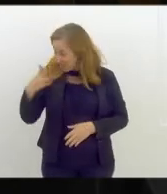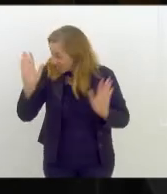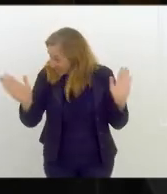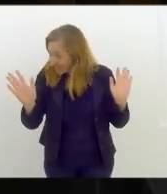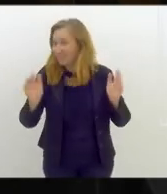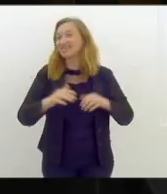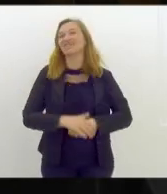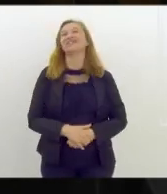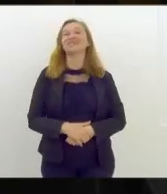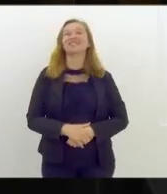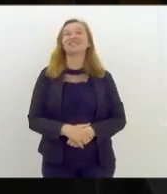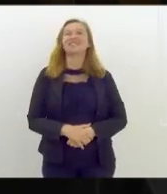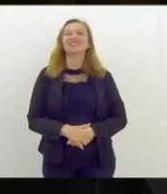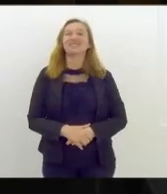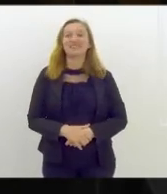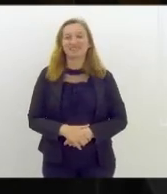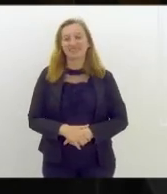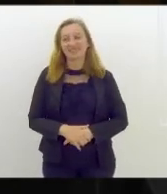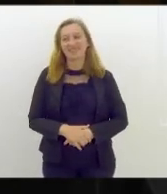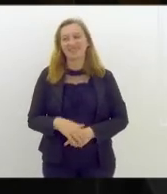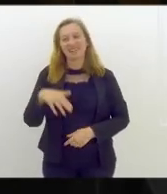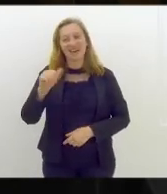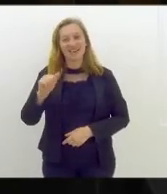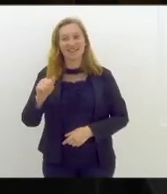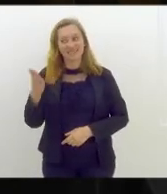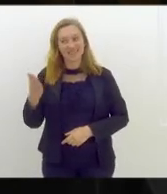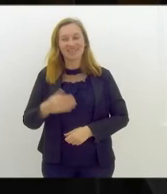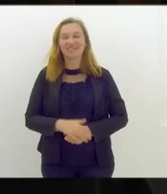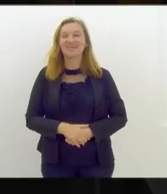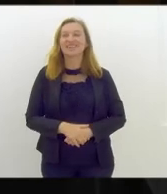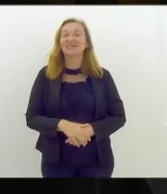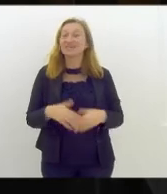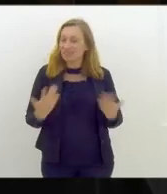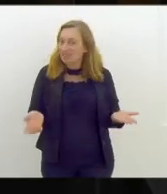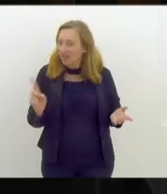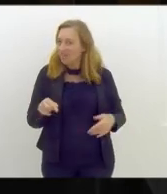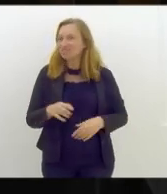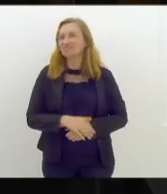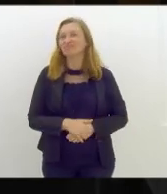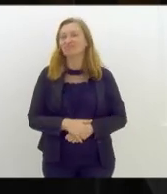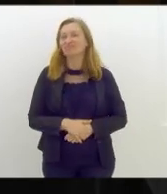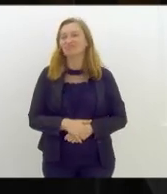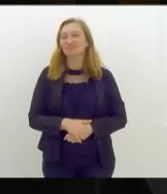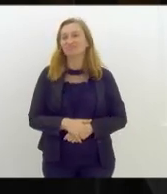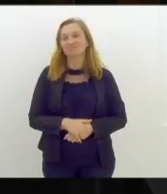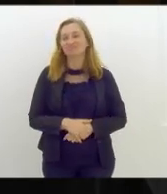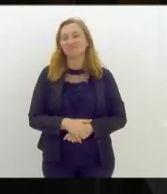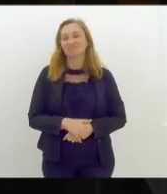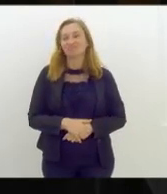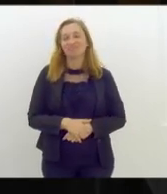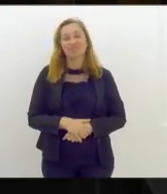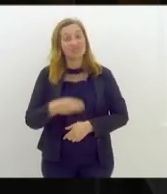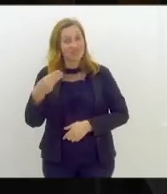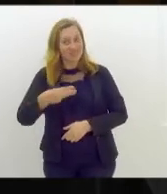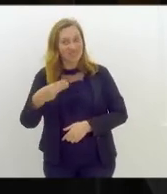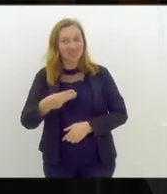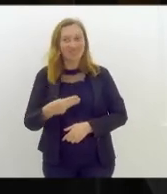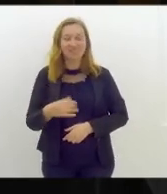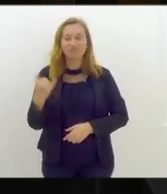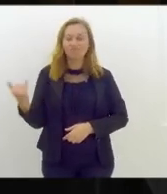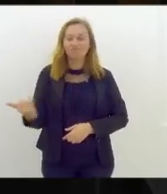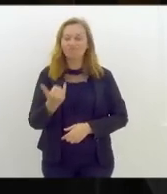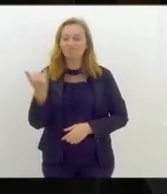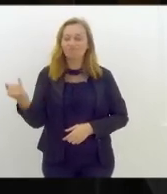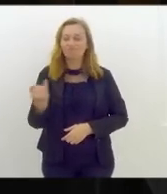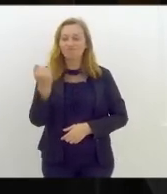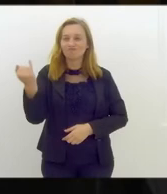aqui. Avisar o Marcelo, a Ana está ali, minha cunhada. Bom, então é isso. Então, o item 2 foi... O item 3 é a